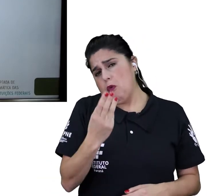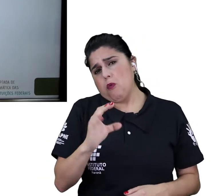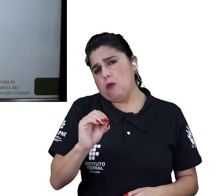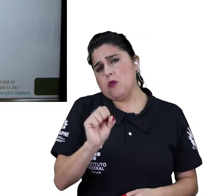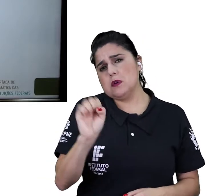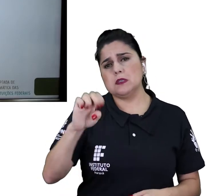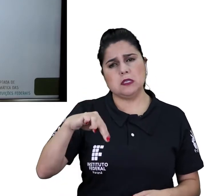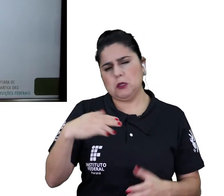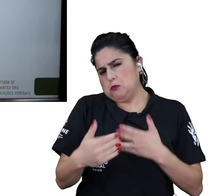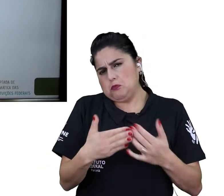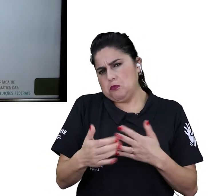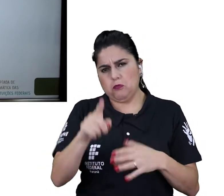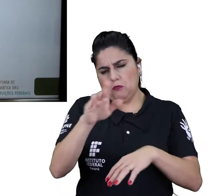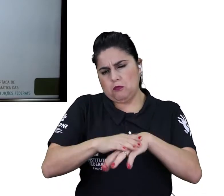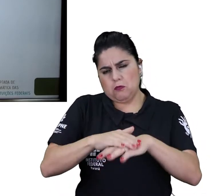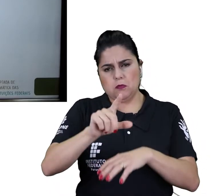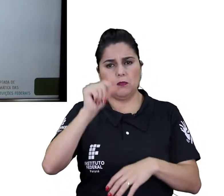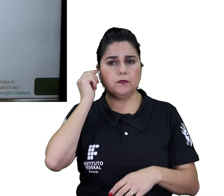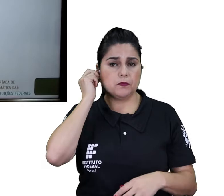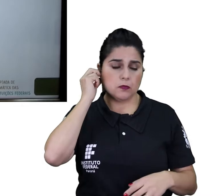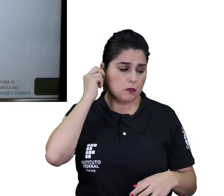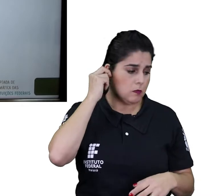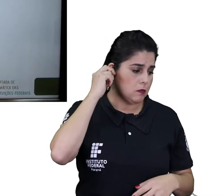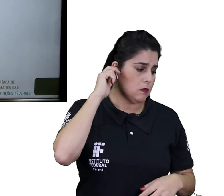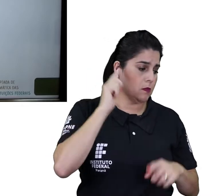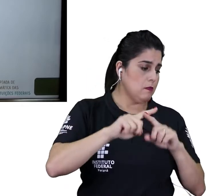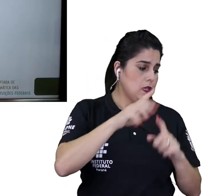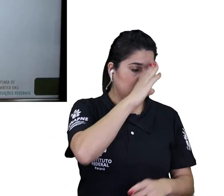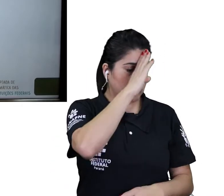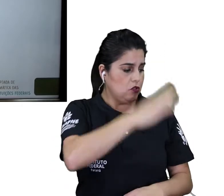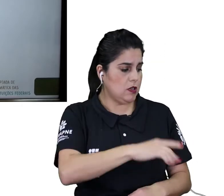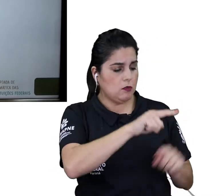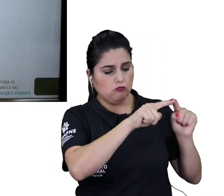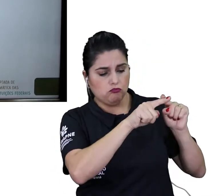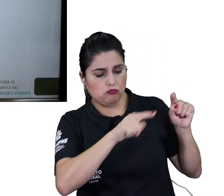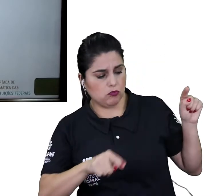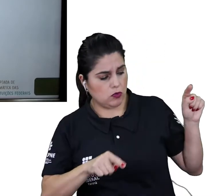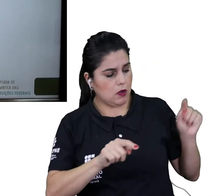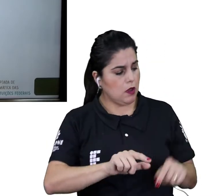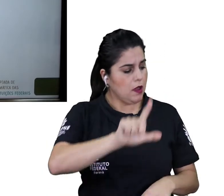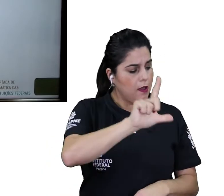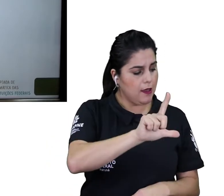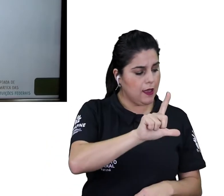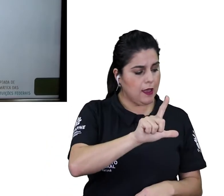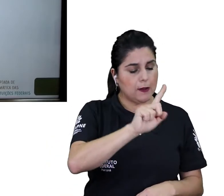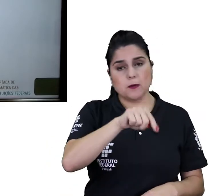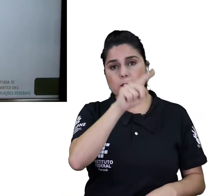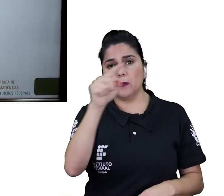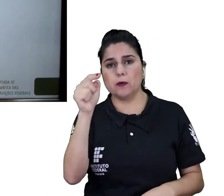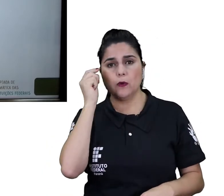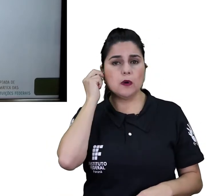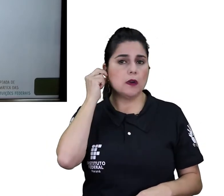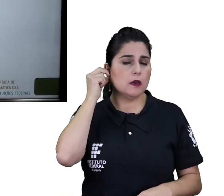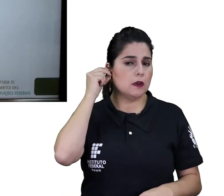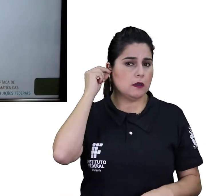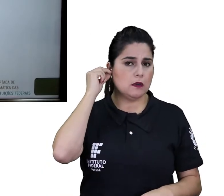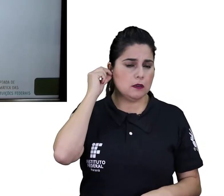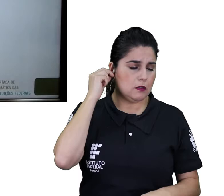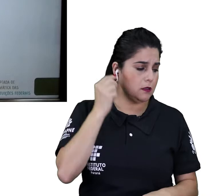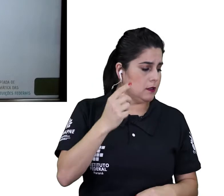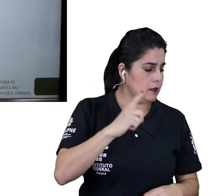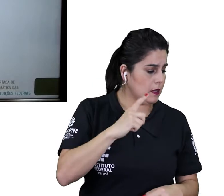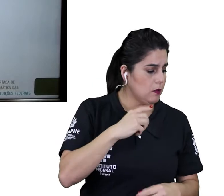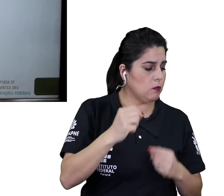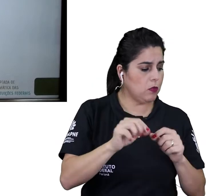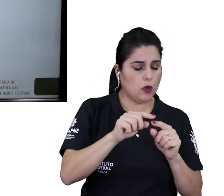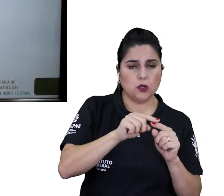faz. Mas vamos aplicar já direto, a diagonal vai ser L, nós temos esse L porque a gente pode prolongar